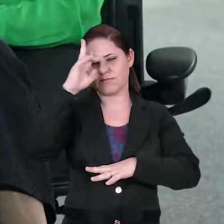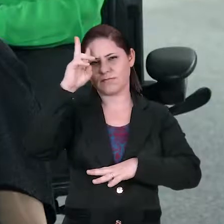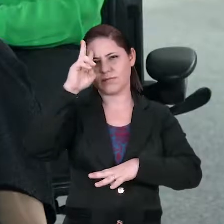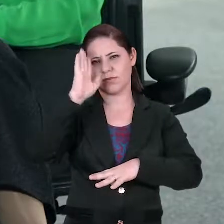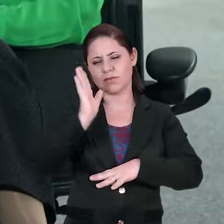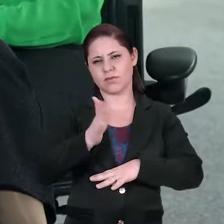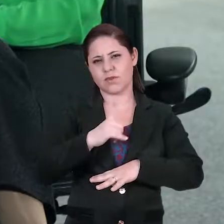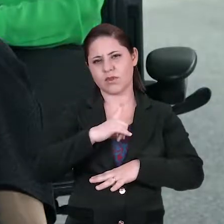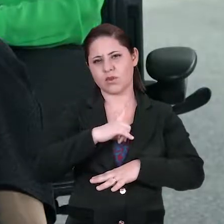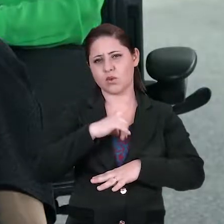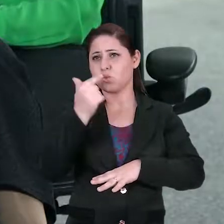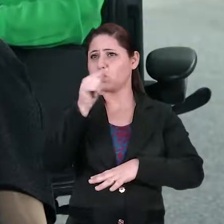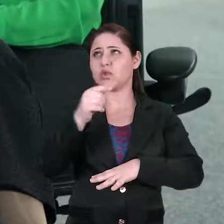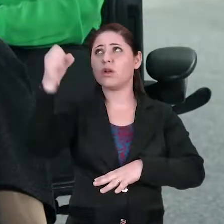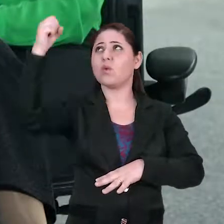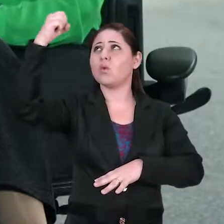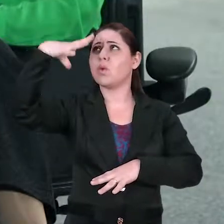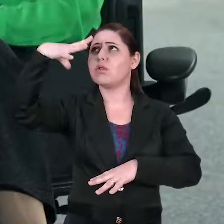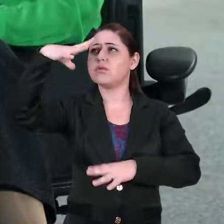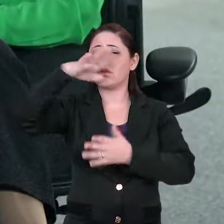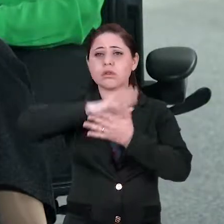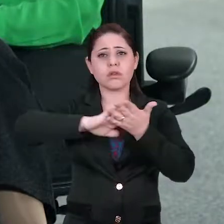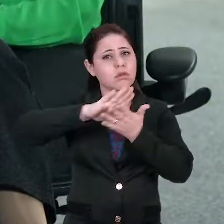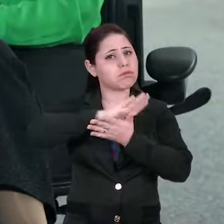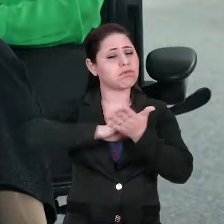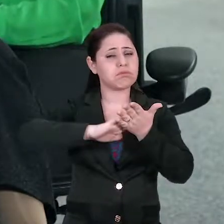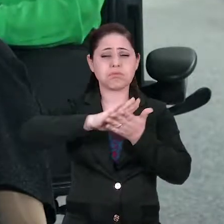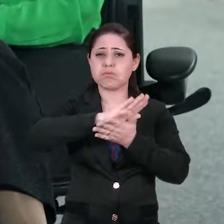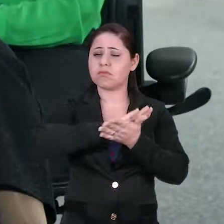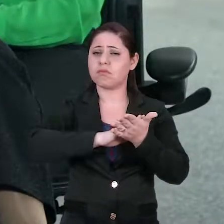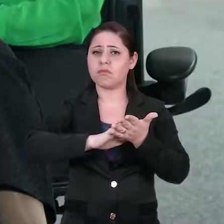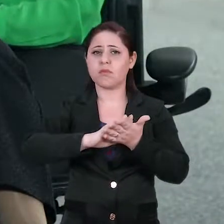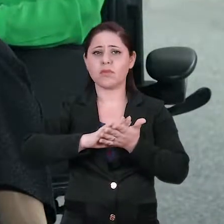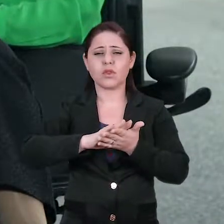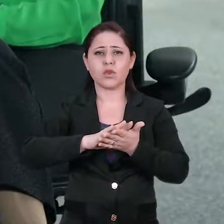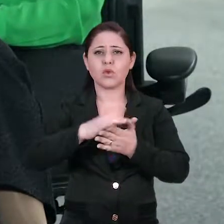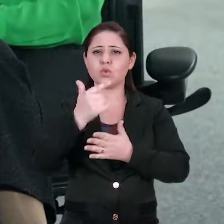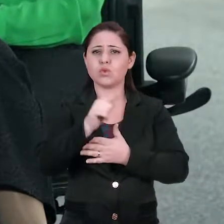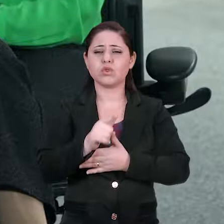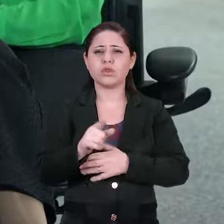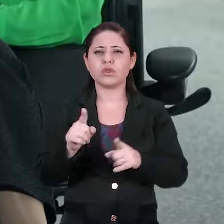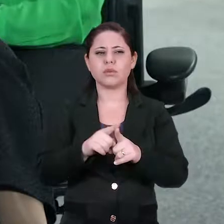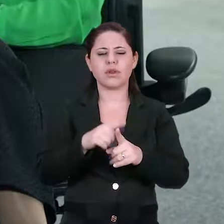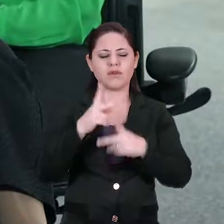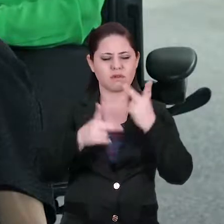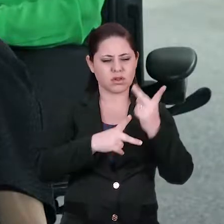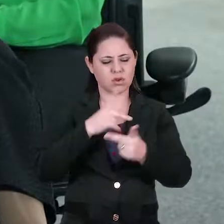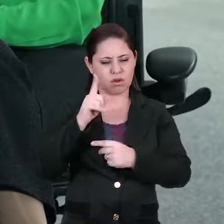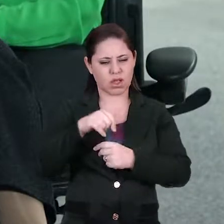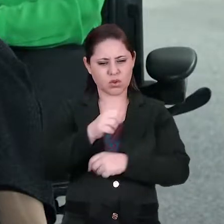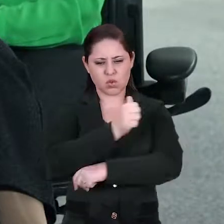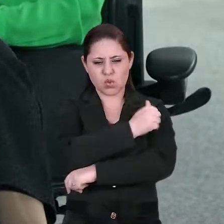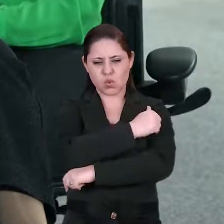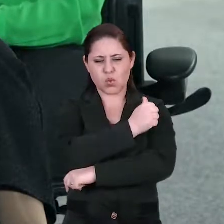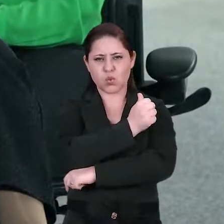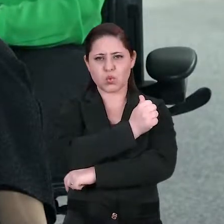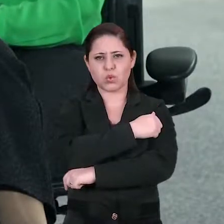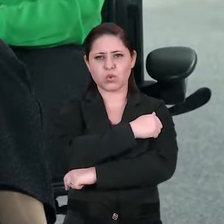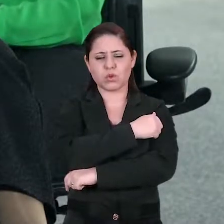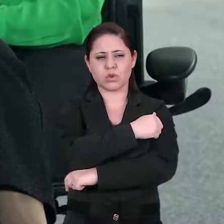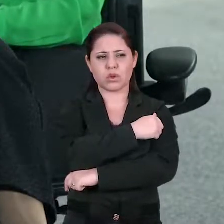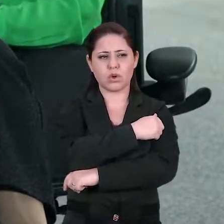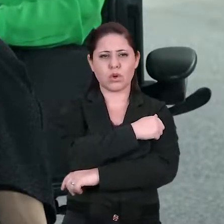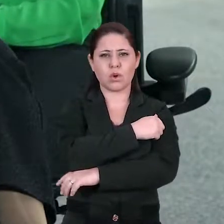aula. E tem umas histórias, você já falou que não tinha energia elétrica. Lá no Jockey Club não tinha. Não tinha energia elétrica. Não tinha uma coisa também que você me contou uma vez,